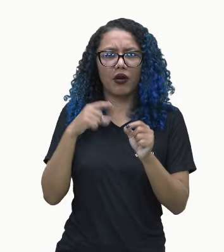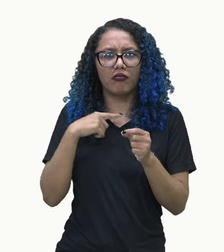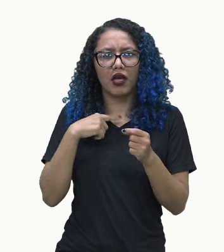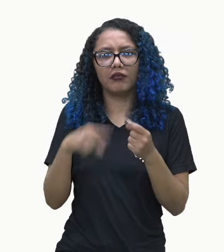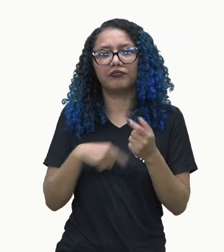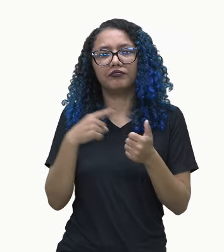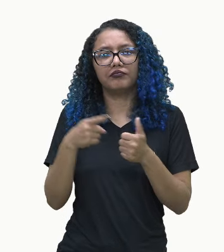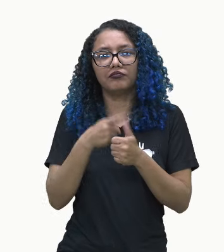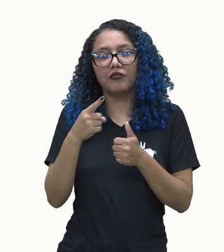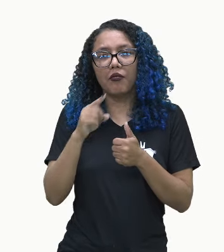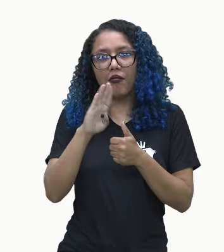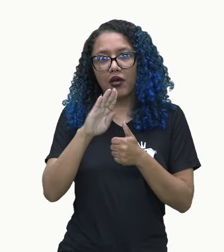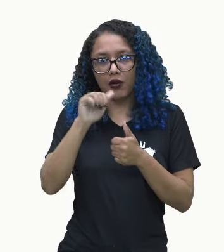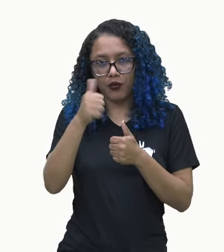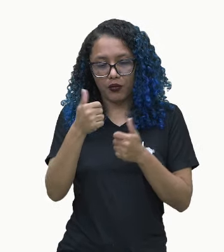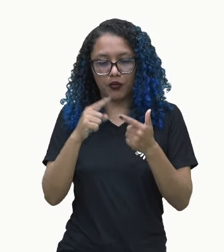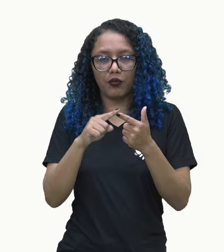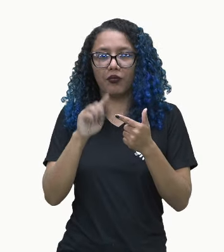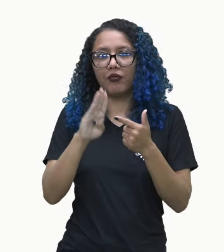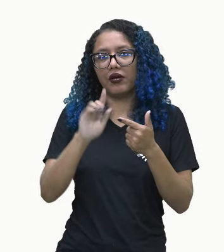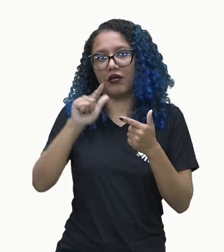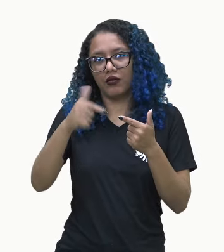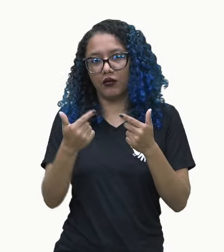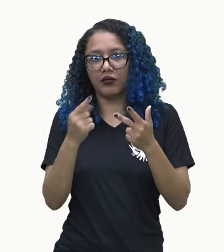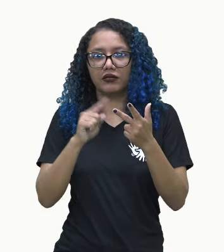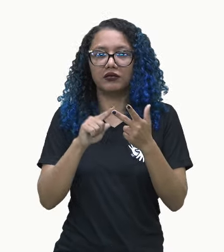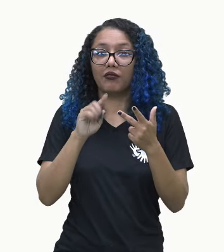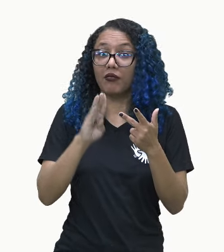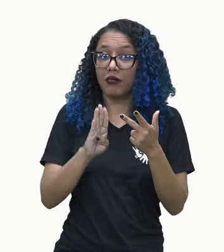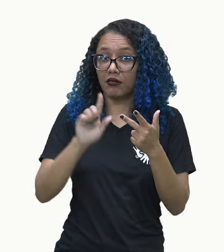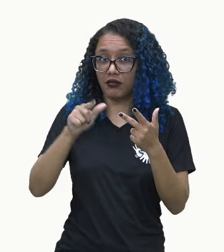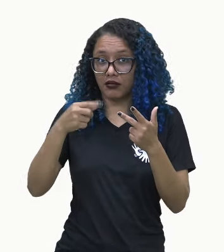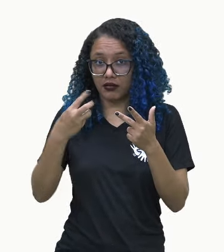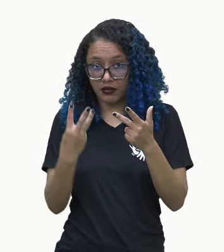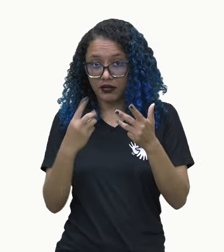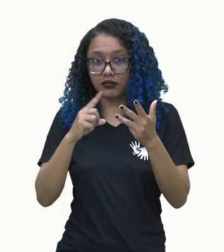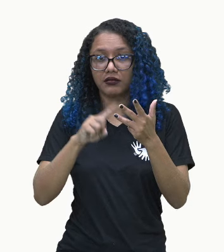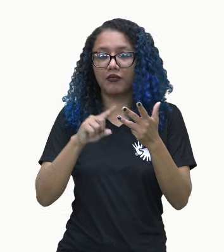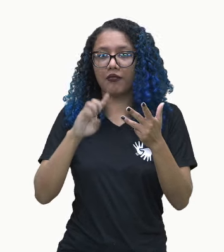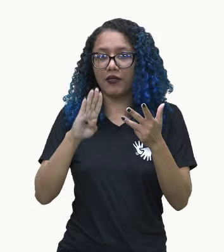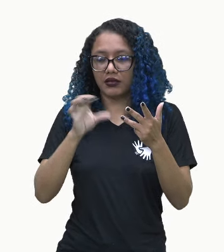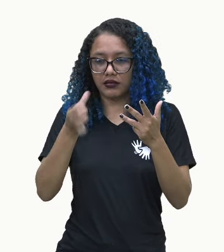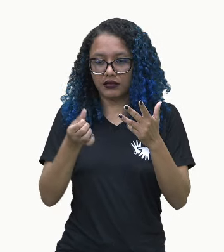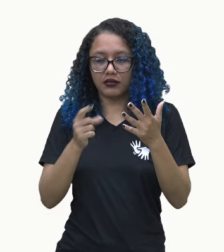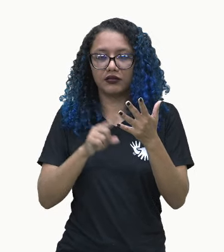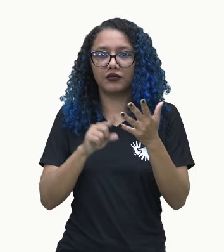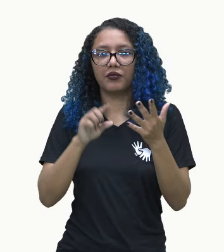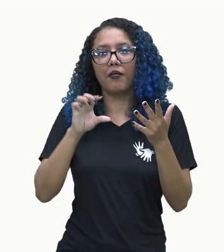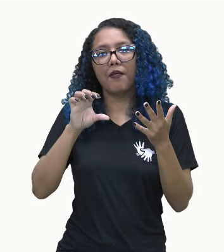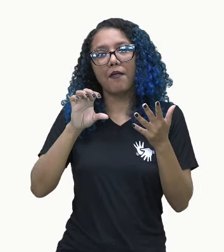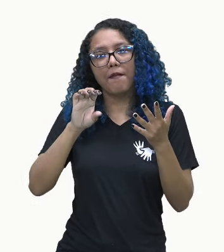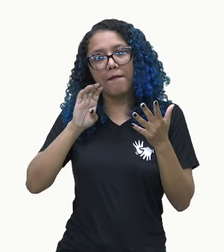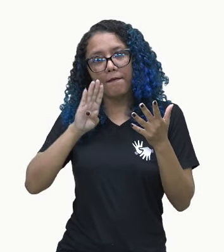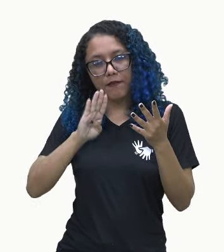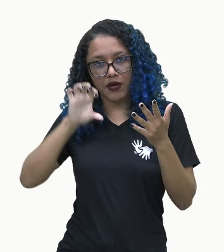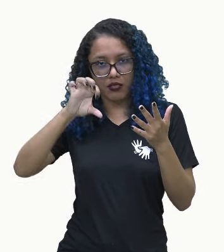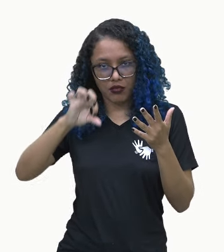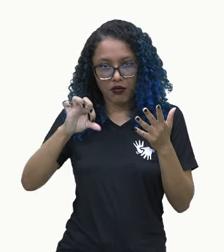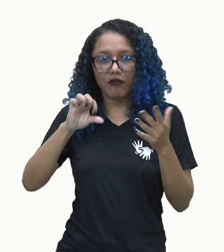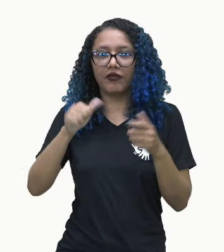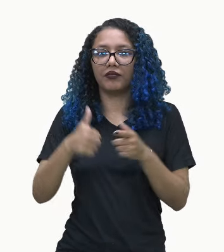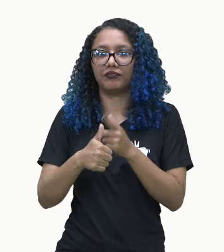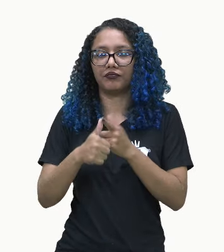vitamina B1, vitamina B2, B3, B6, B9 e B12. Essas são as vitaminas